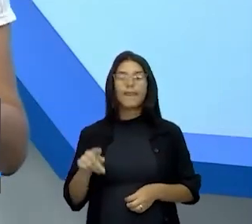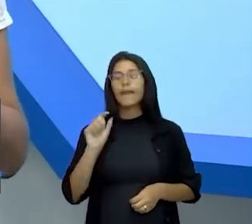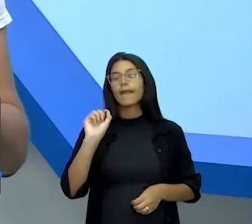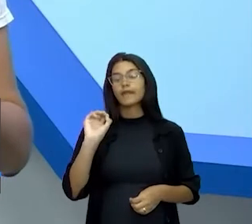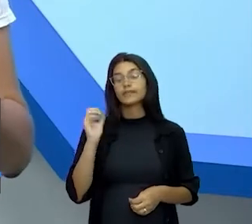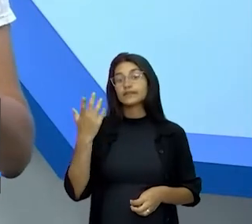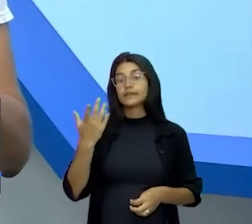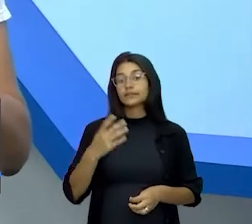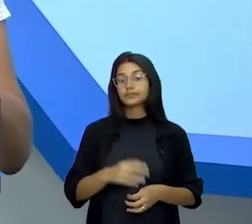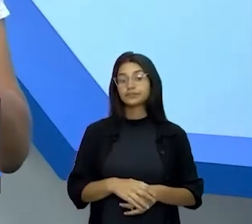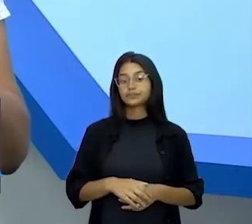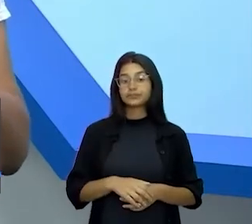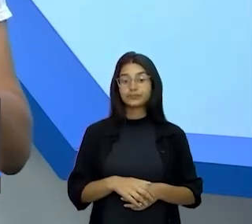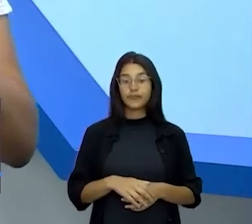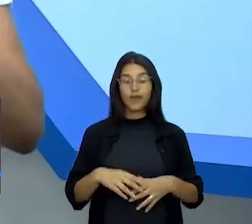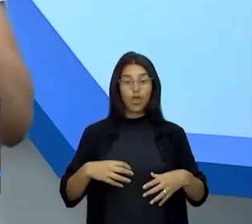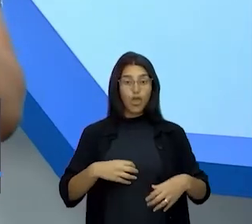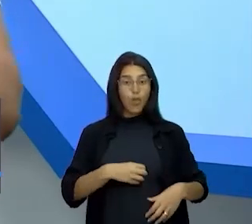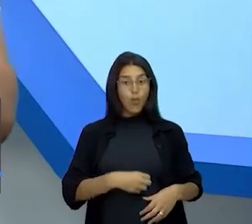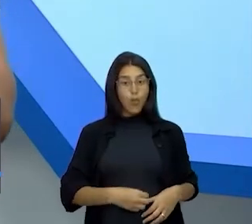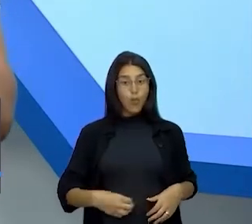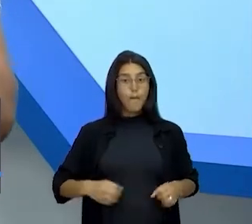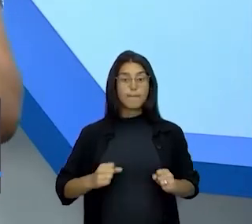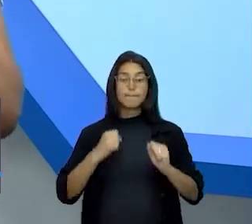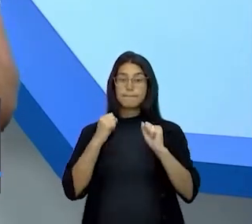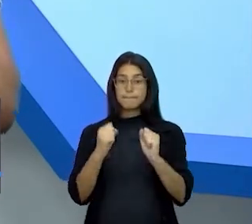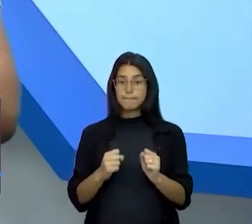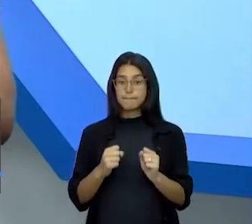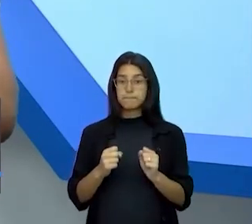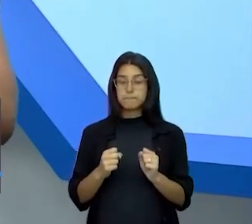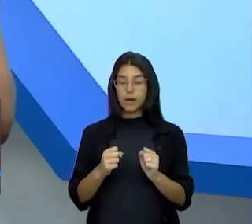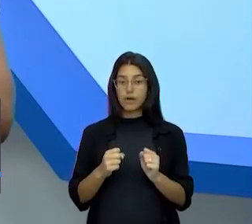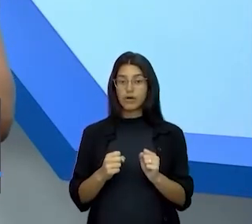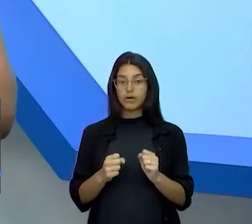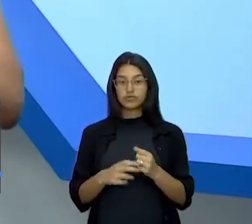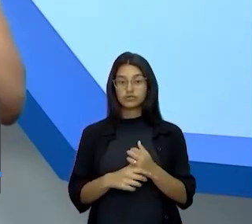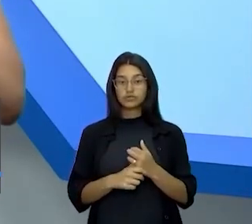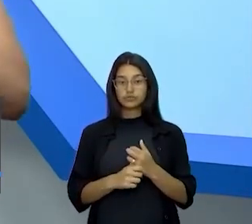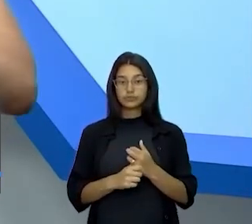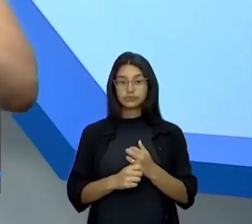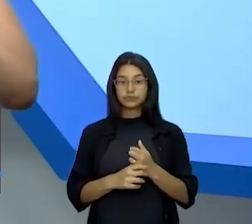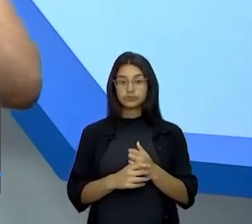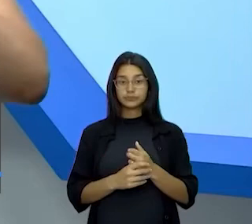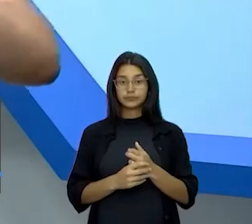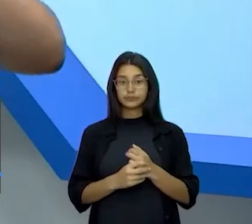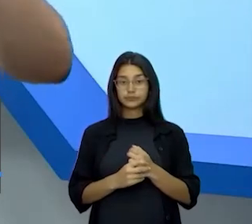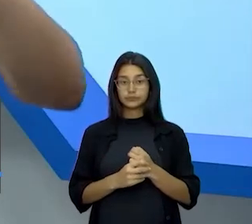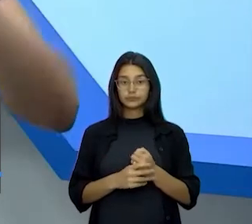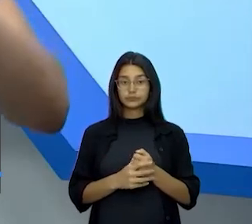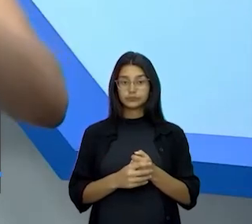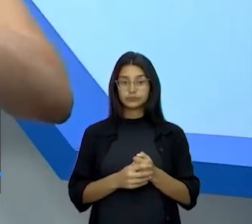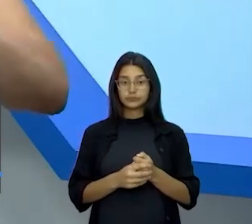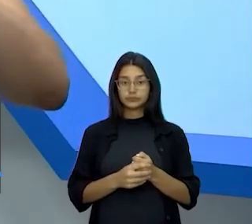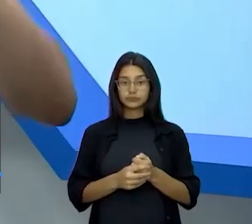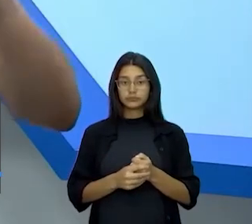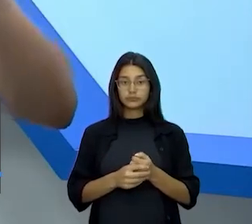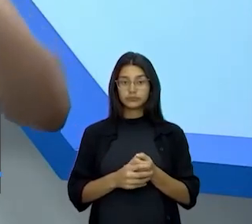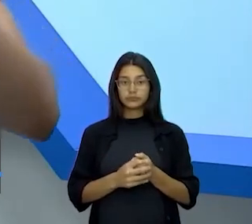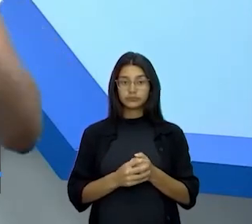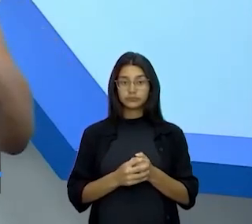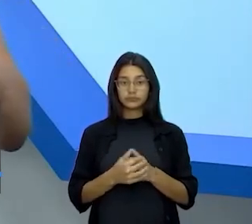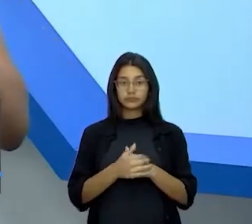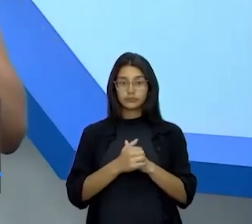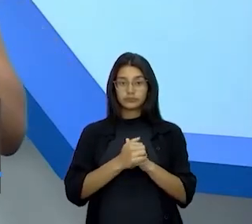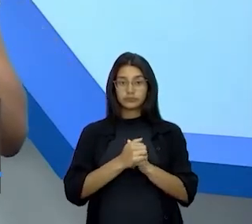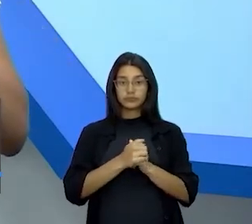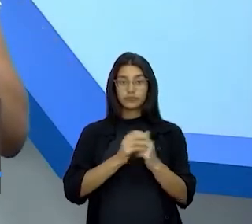vai acontecer? Essas bolhas formadas, elas podem não sair com muitas bolinhas saindo ao mesmo